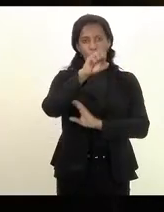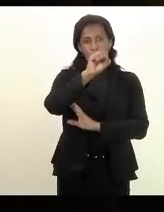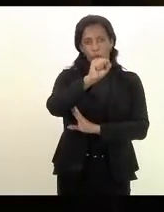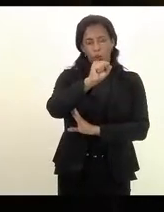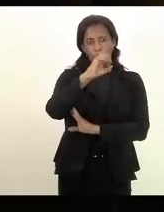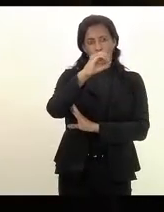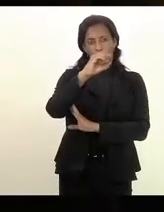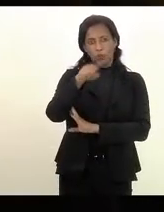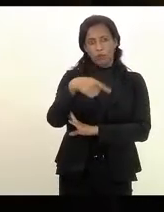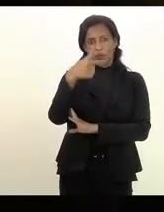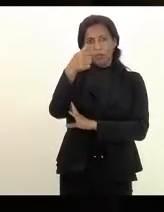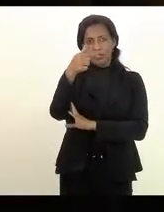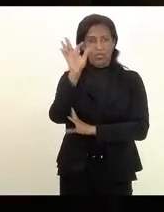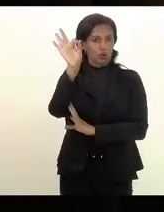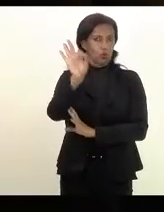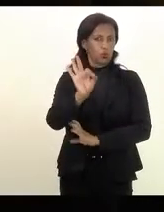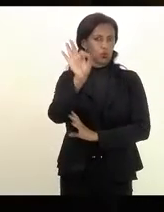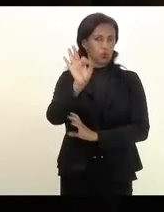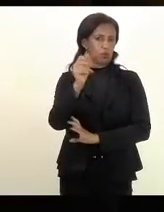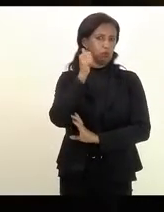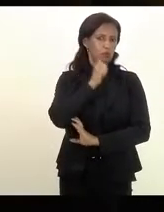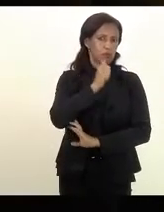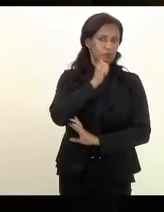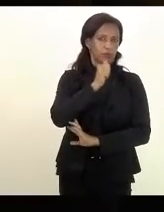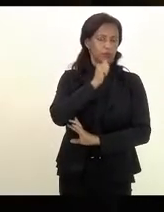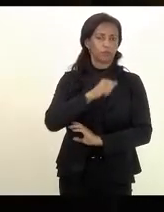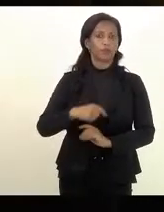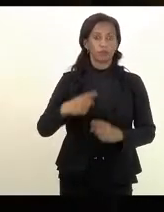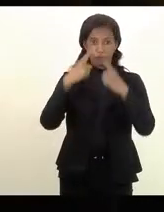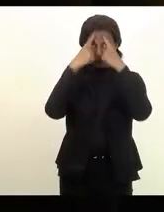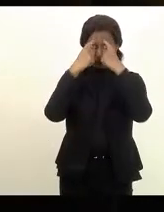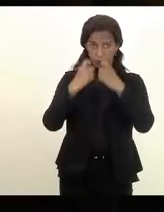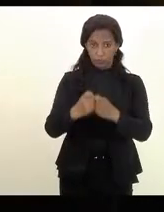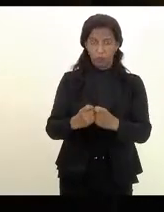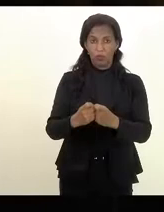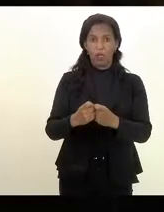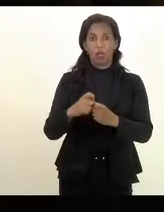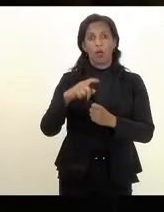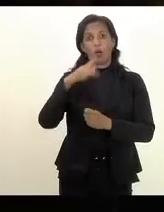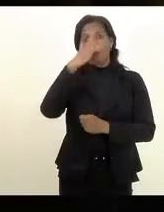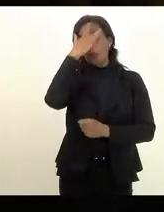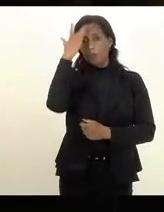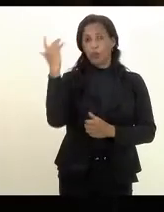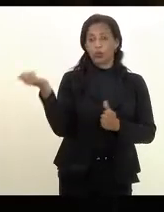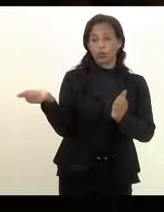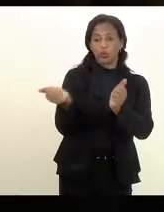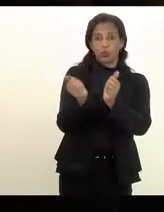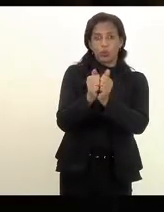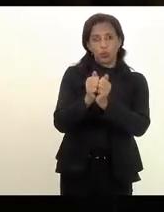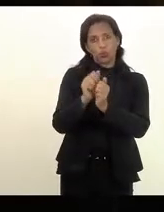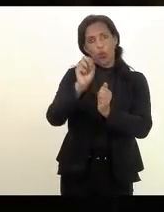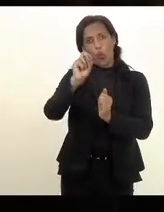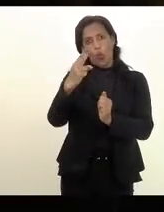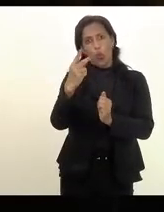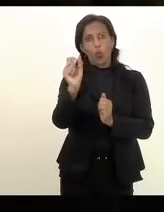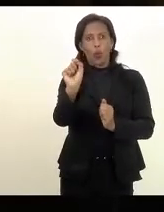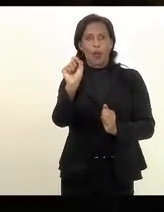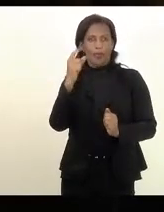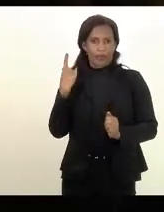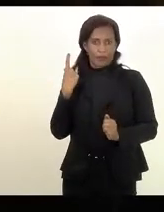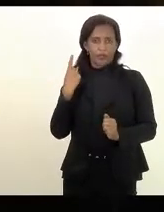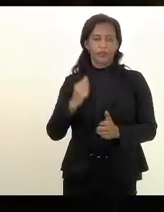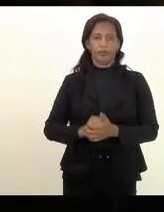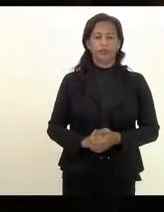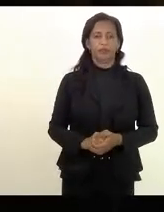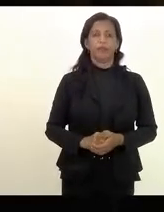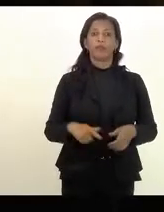,7% das mulheres foram vitimadas por parceiros e ex-parceiros esses dados também